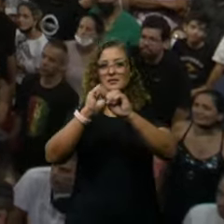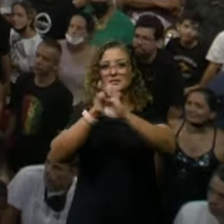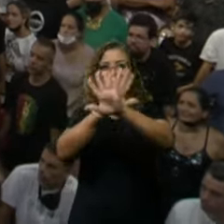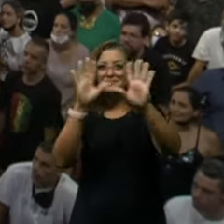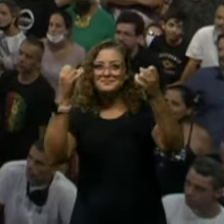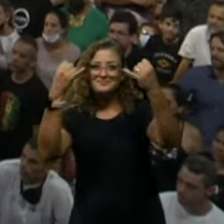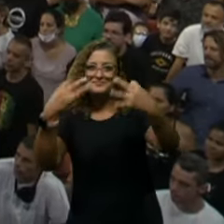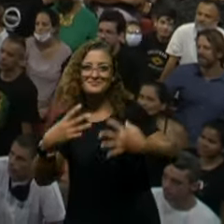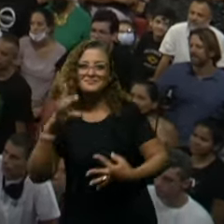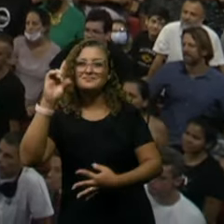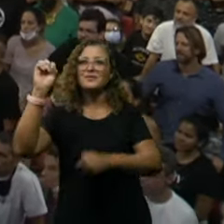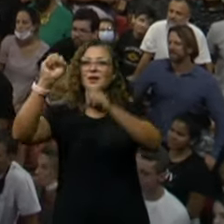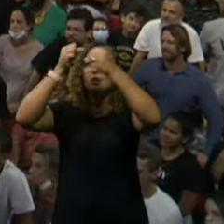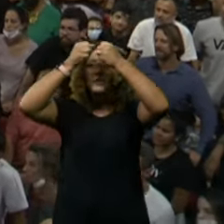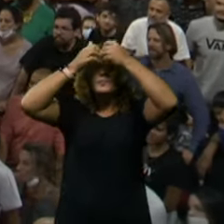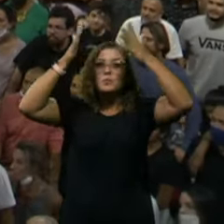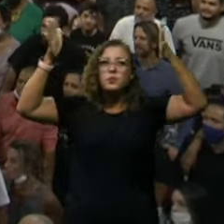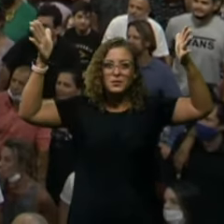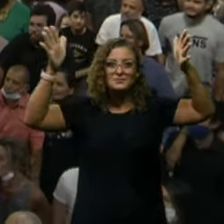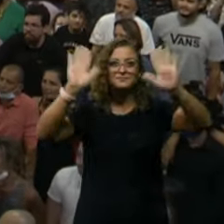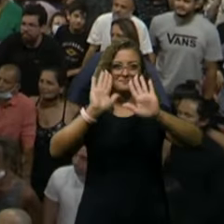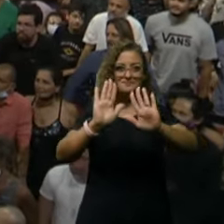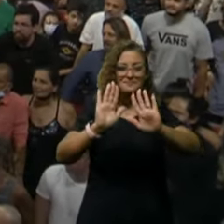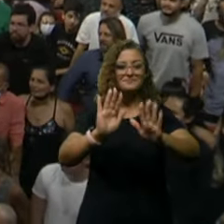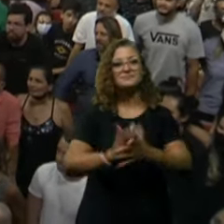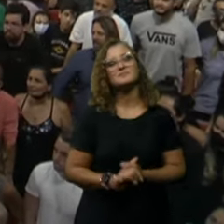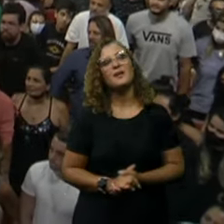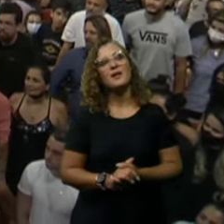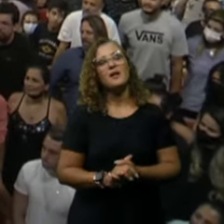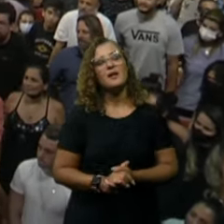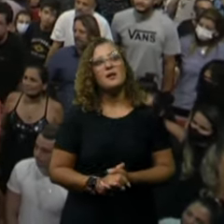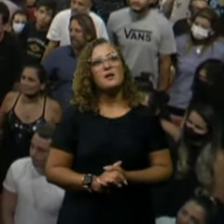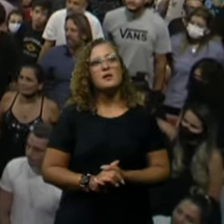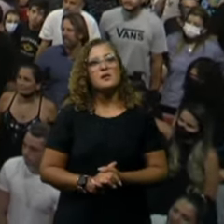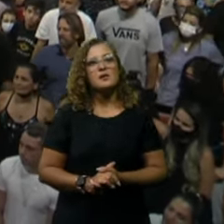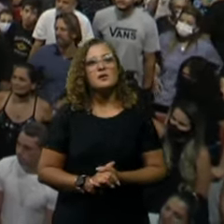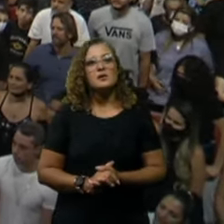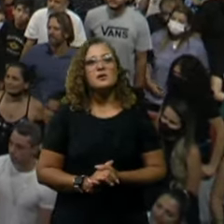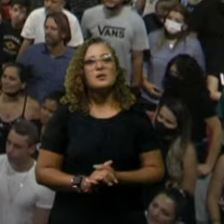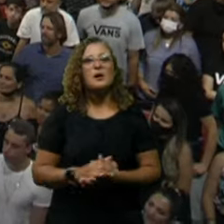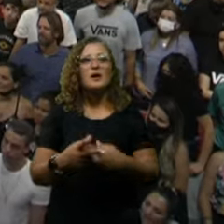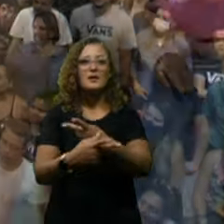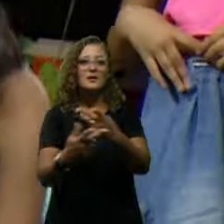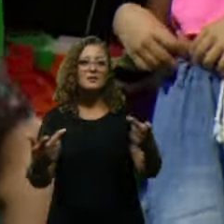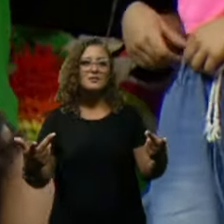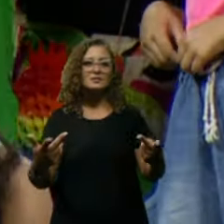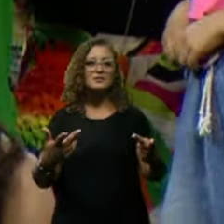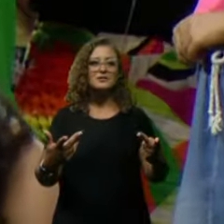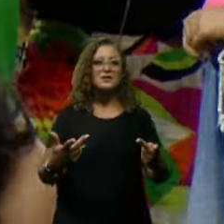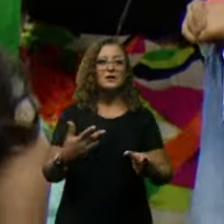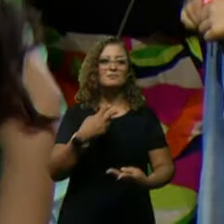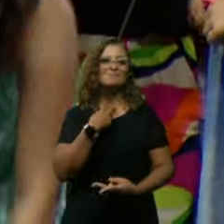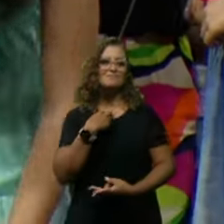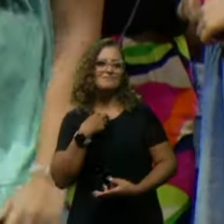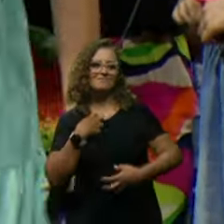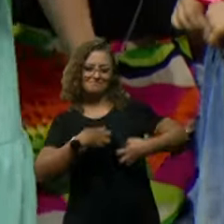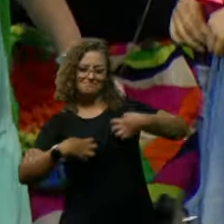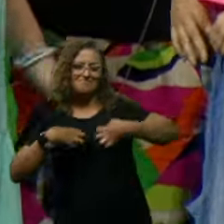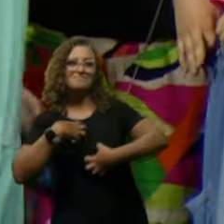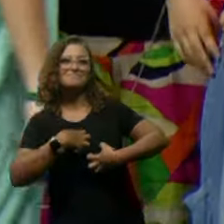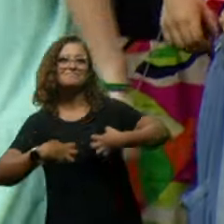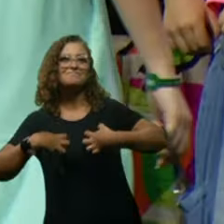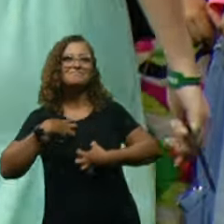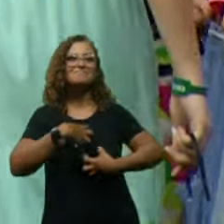cuidar da alma e sabe por quê que tu tens está tão angustiado com as suas demandas quem sabe porque tu não tem conseguido